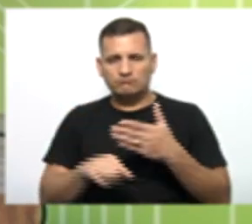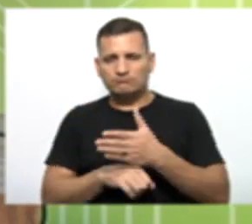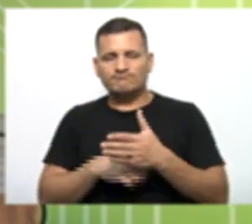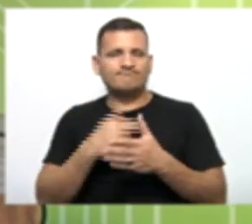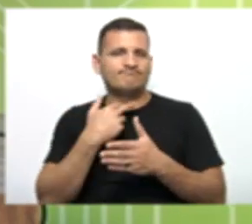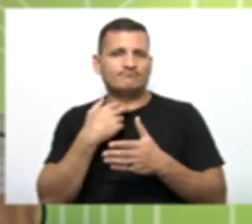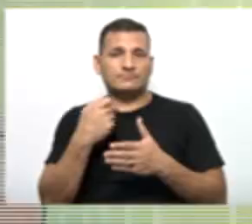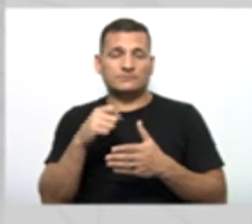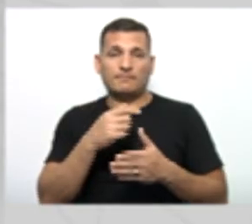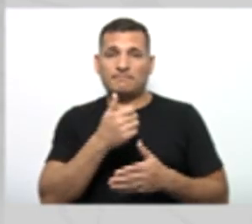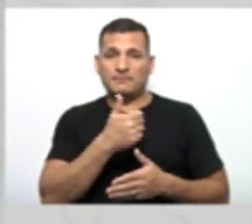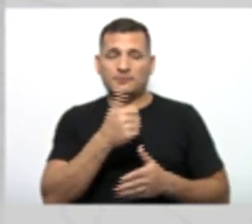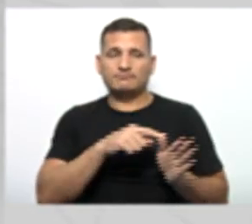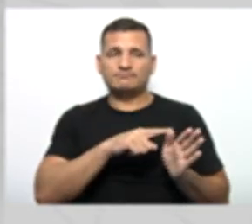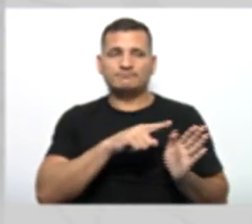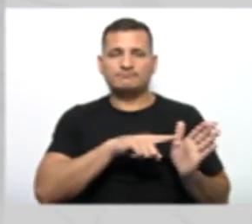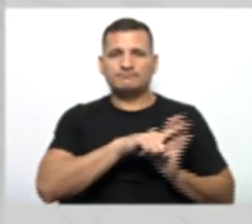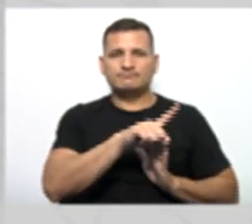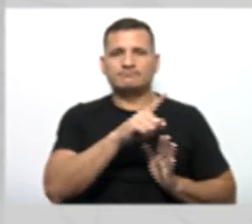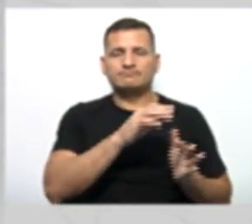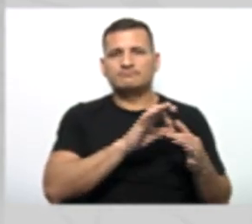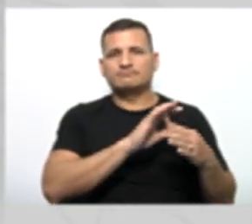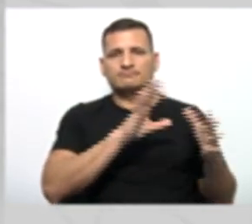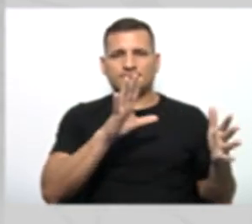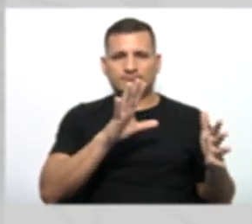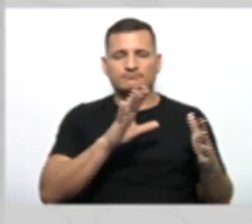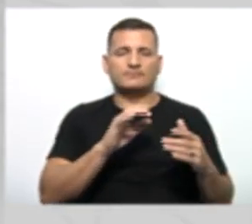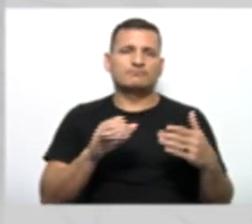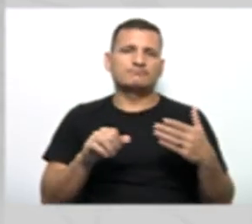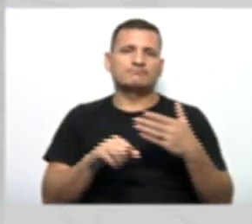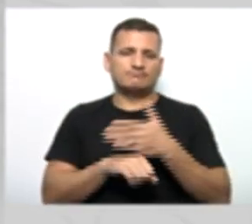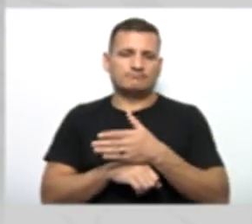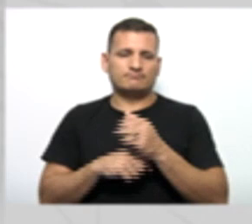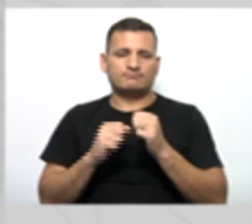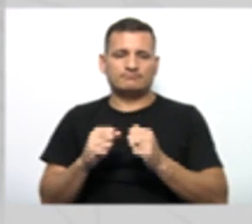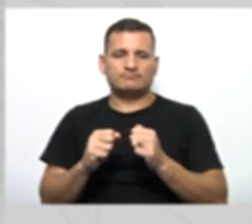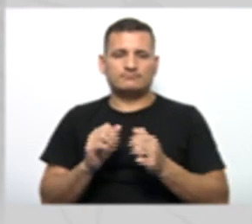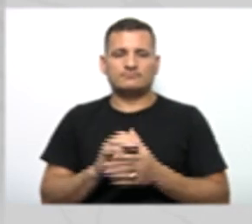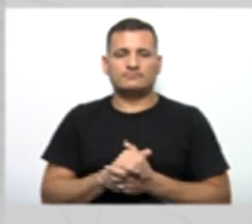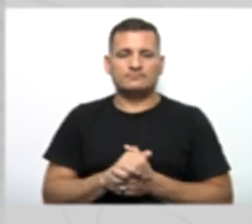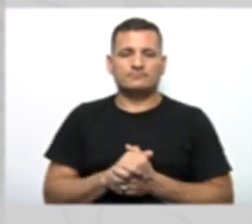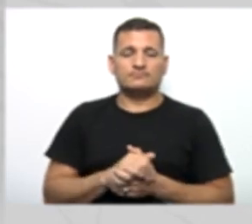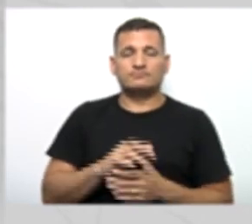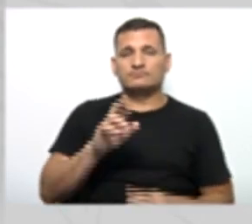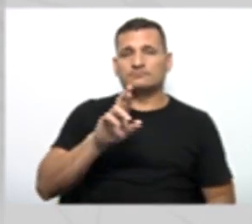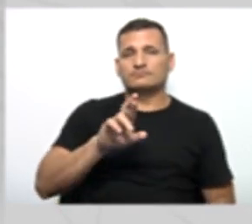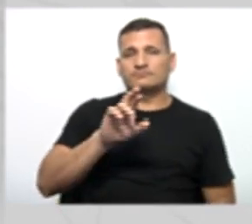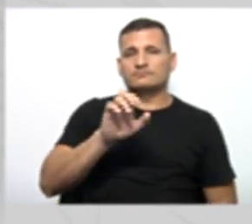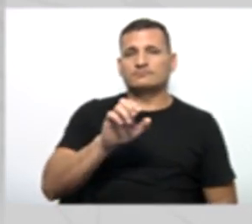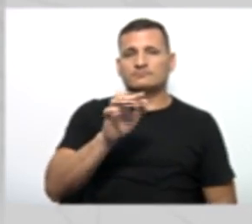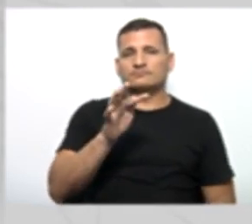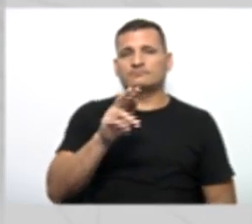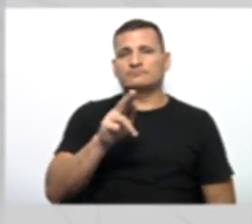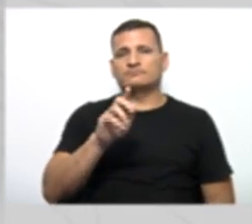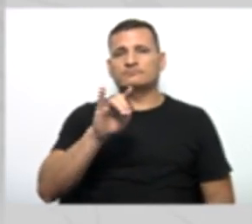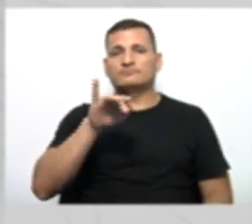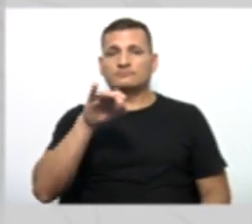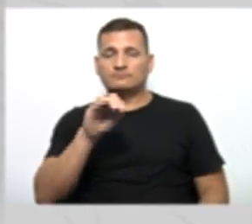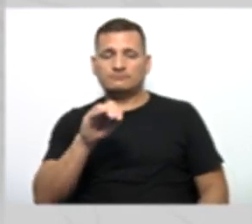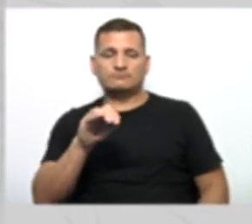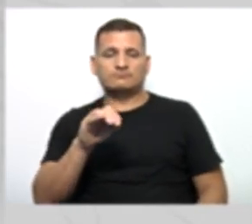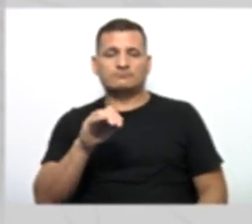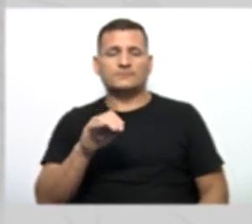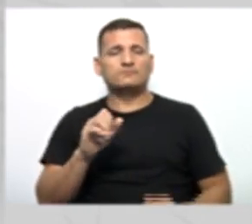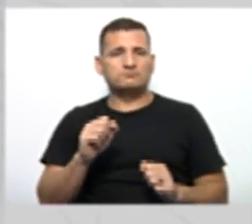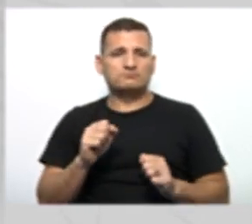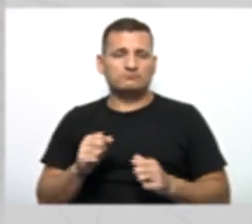áreas, como o monumento natural e o refúgio de vida silvestre, também pode ter uma possibilidade de exploração